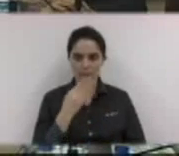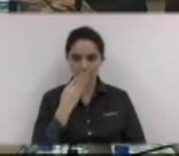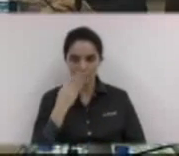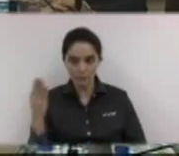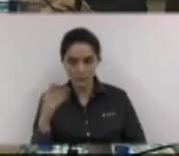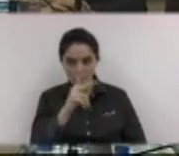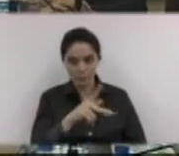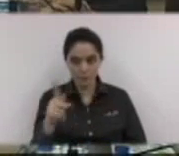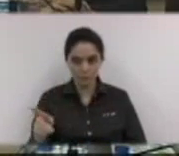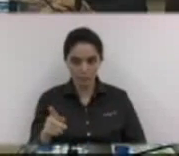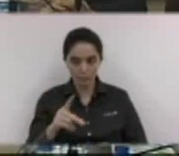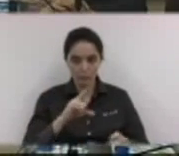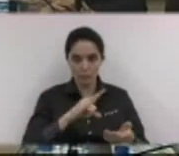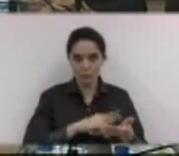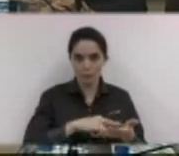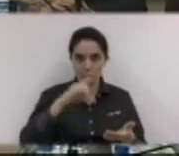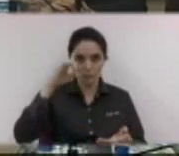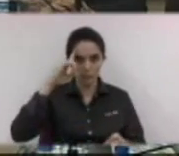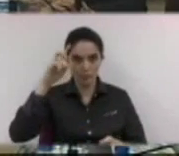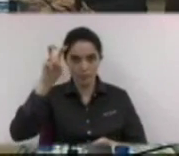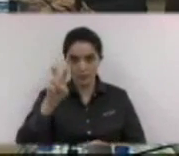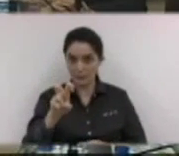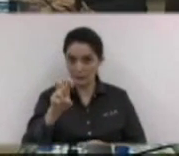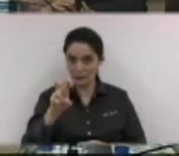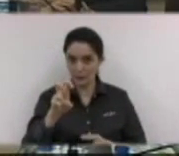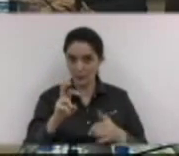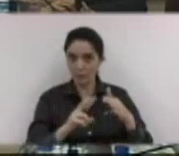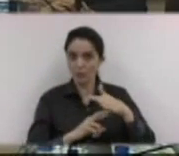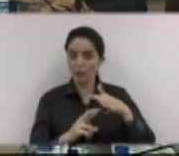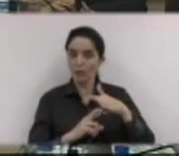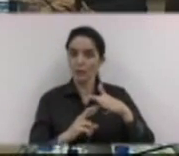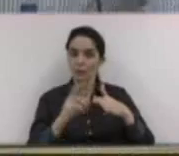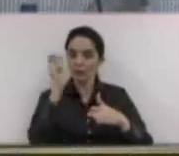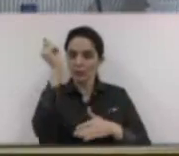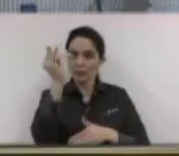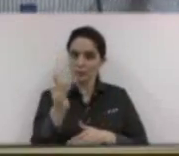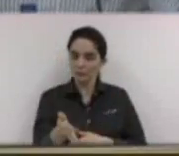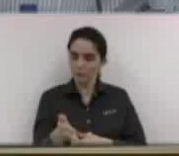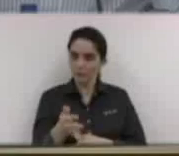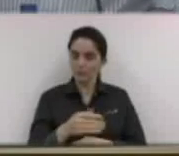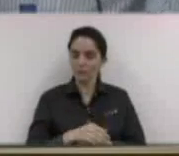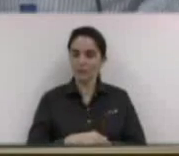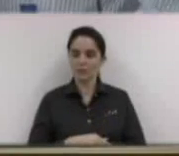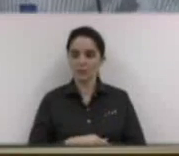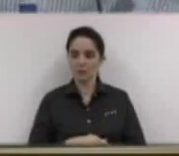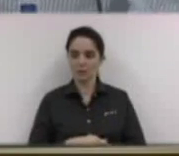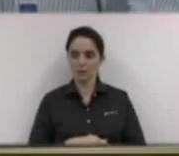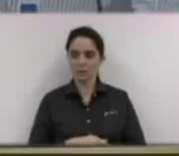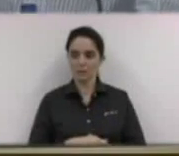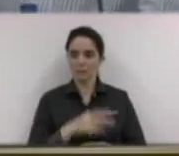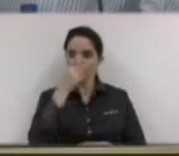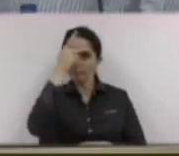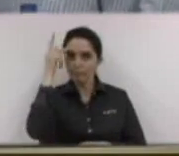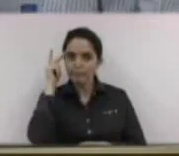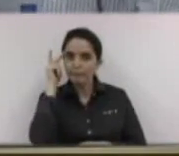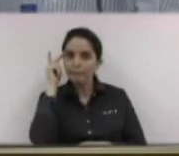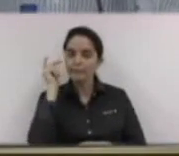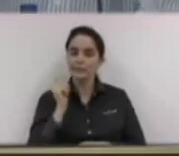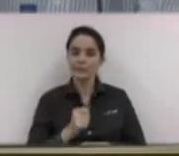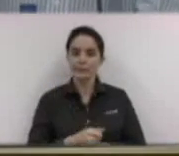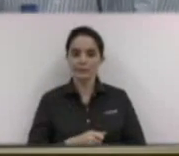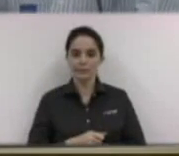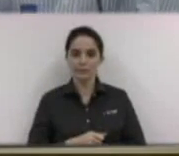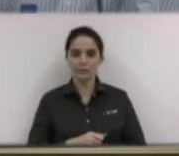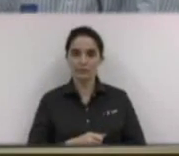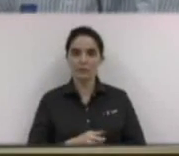em ordem, novamente dia 5, agora a feirinha da madrugada, o pessoal insiste em instalar uma coisa e não querem trazer para o